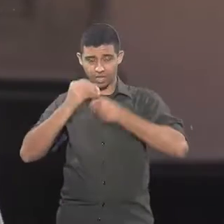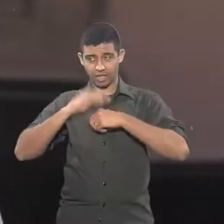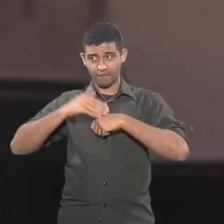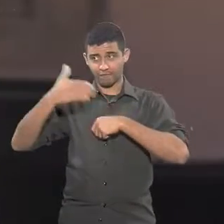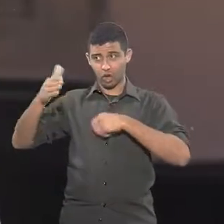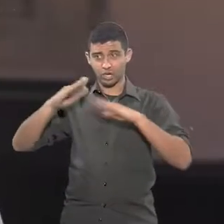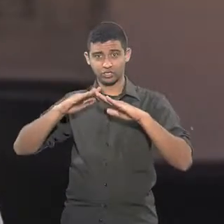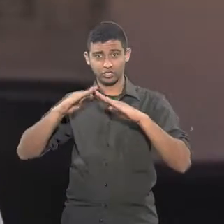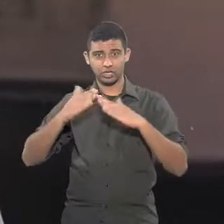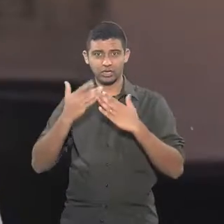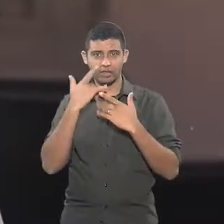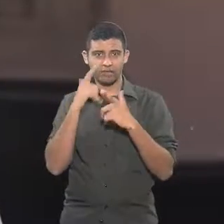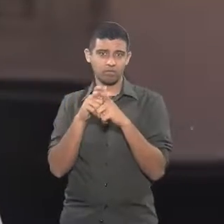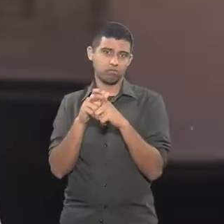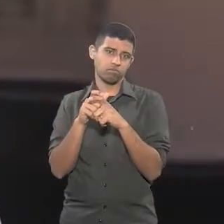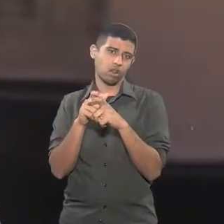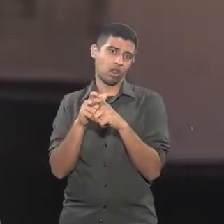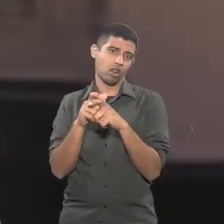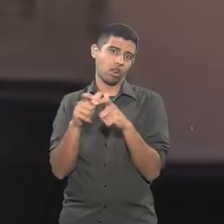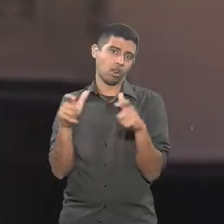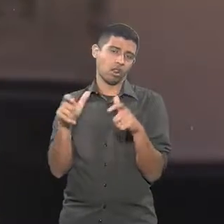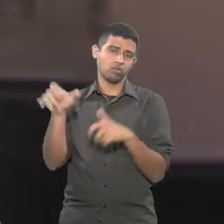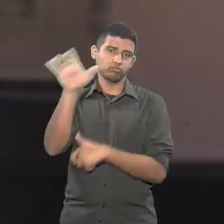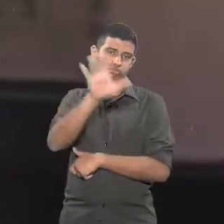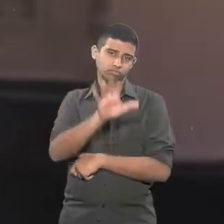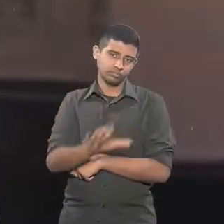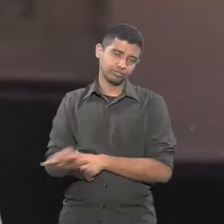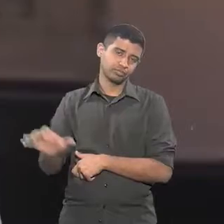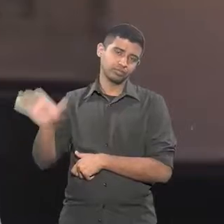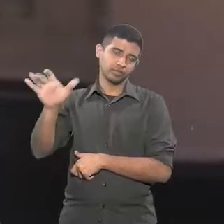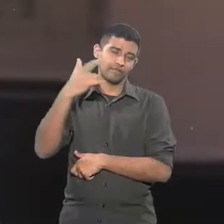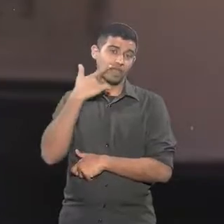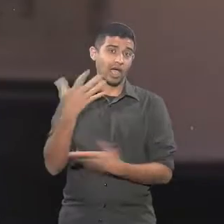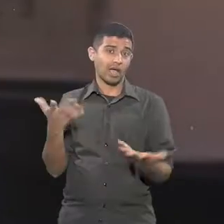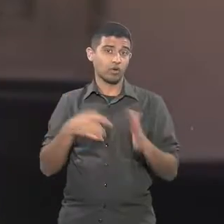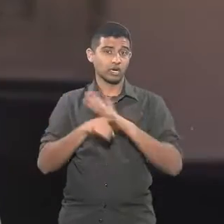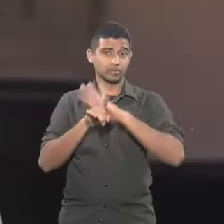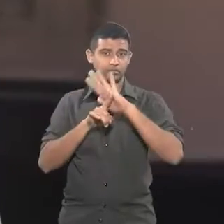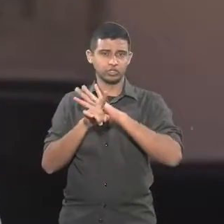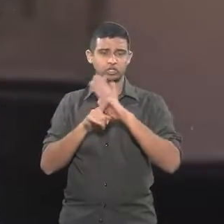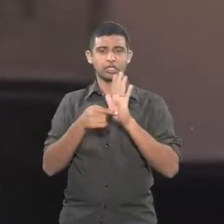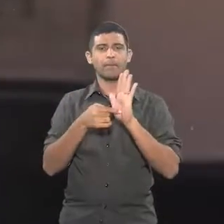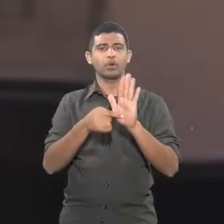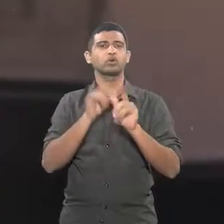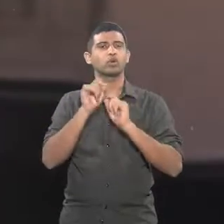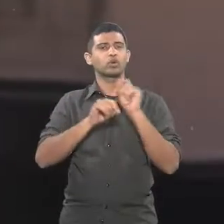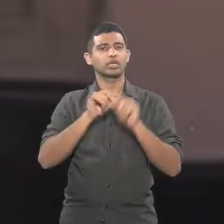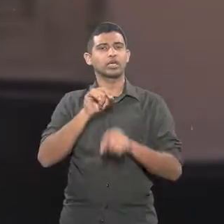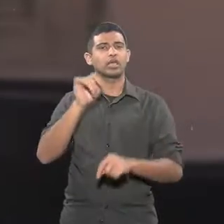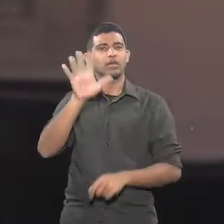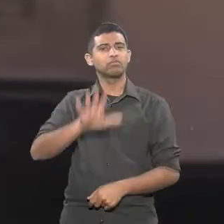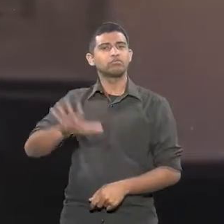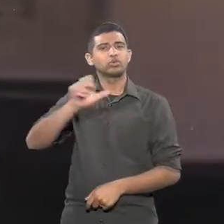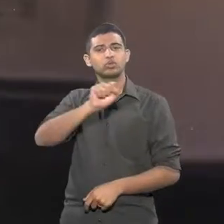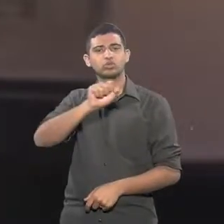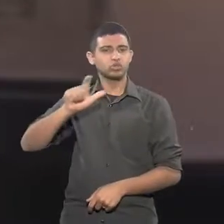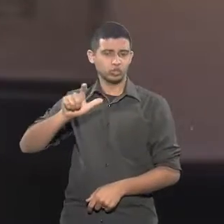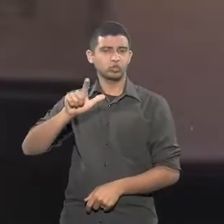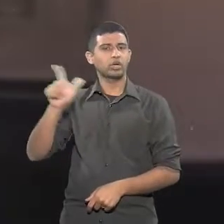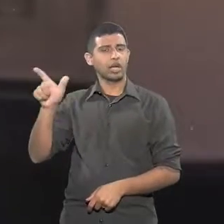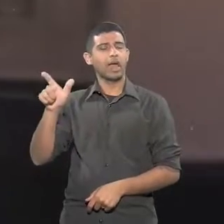né? Elas têm aumentado em todas as regiões. No caso dessa pesquisa agora, ela até mostrou que no Sudeste ela teve